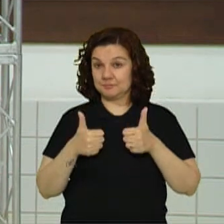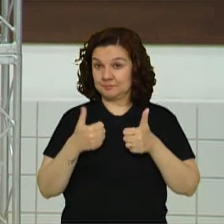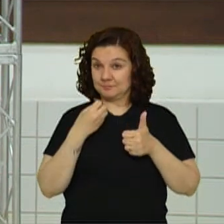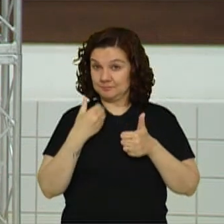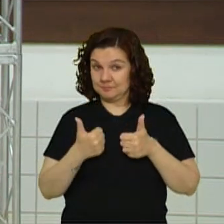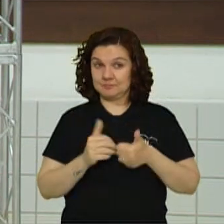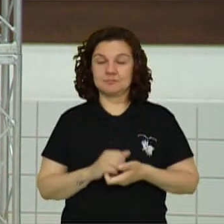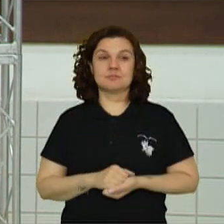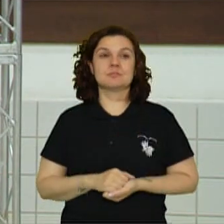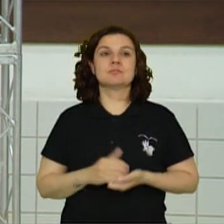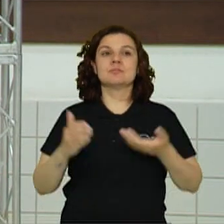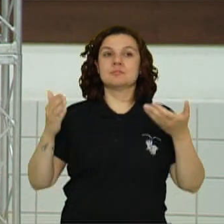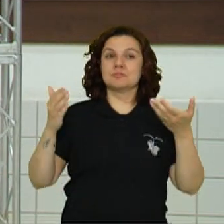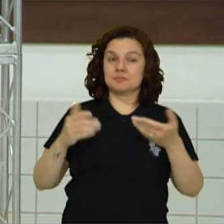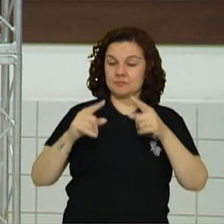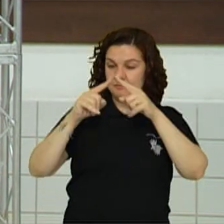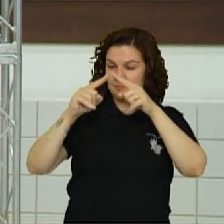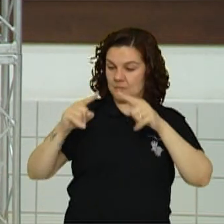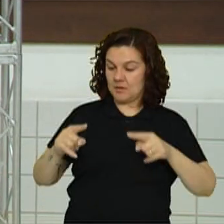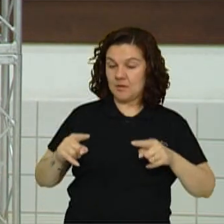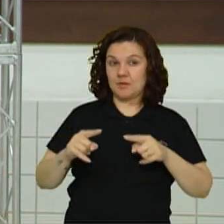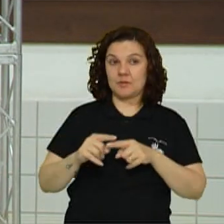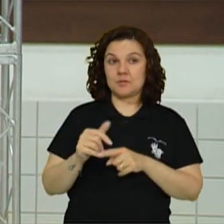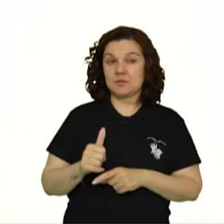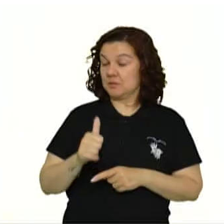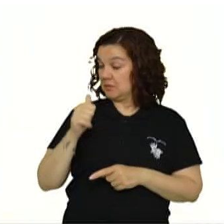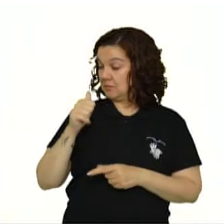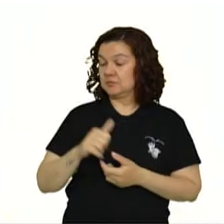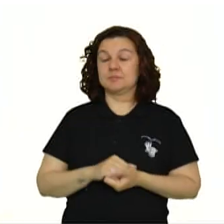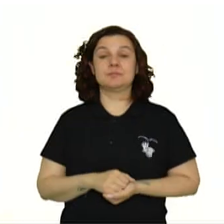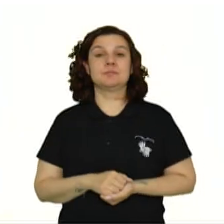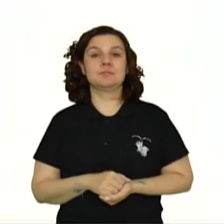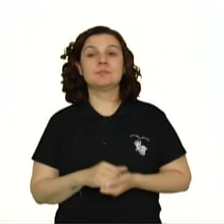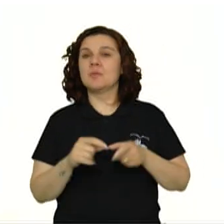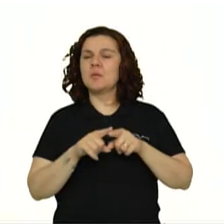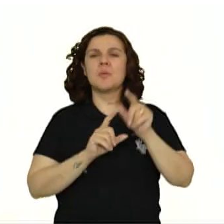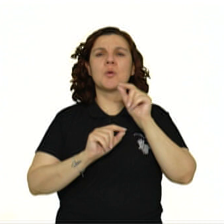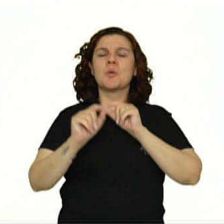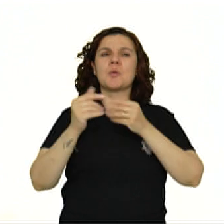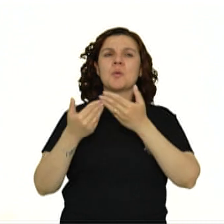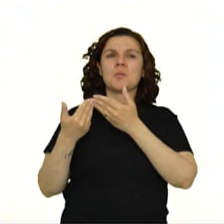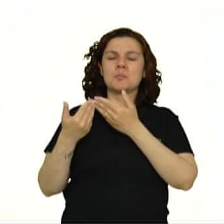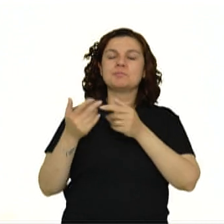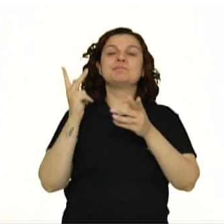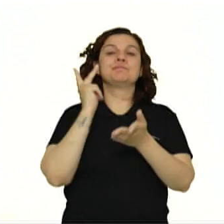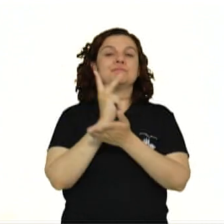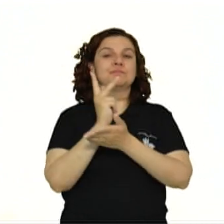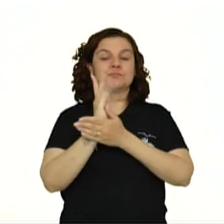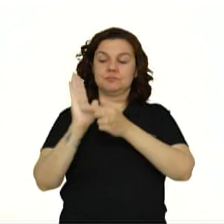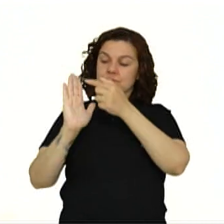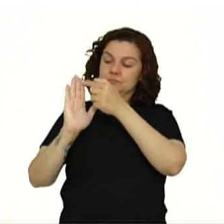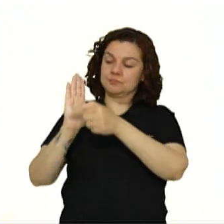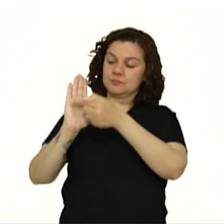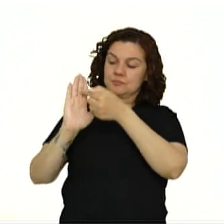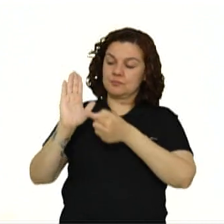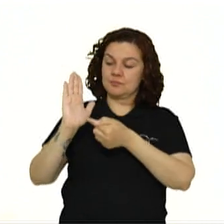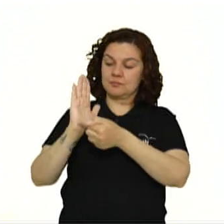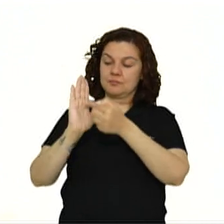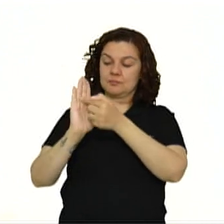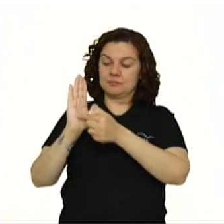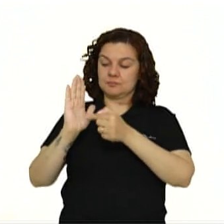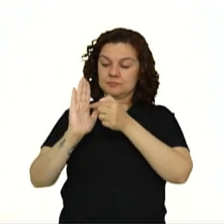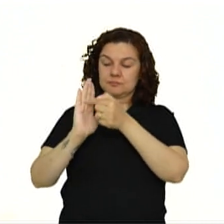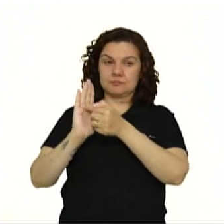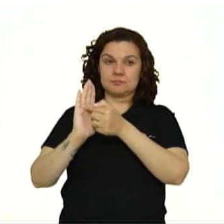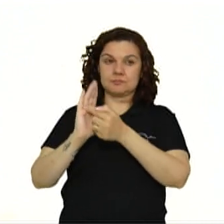bom? Dos polígonos regulares ainda, a gente tem o triângulo equilátero. Mesma situação, apótema e